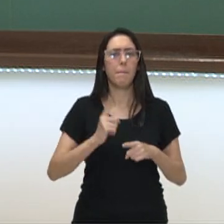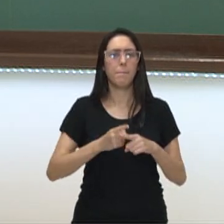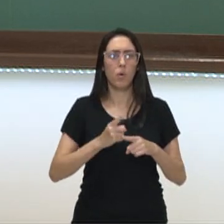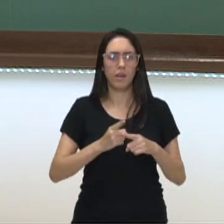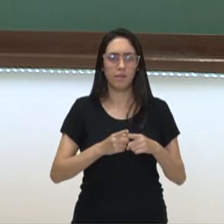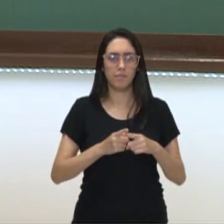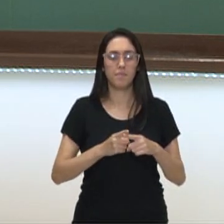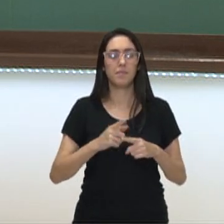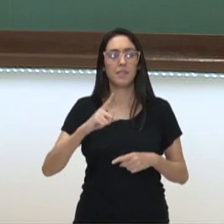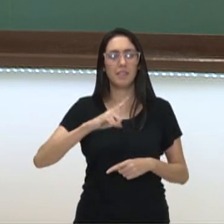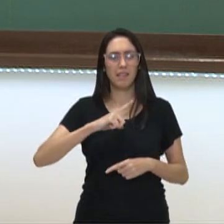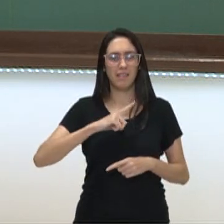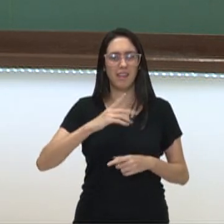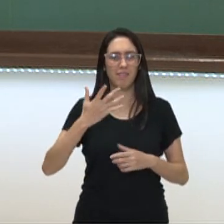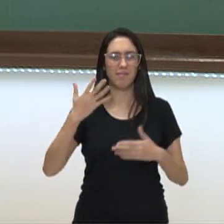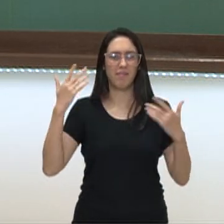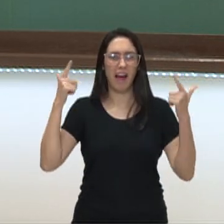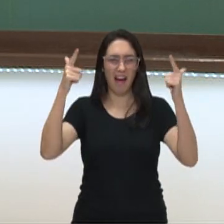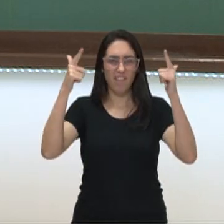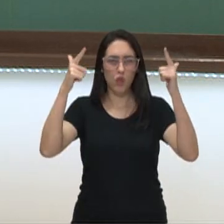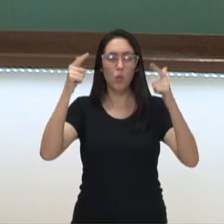a essa prática de aventura, que é a